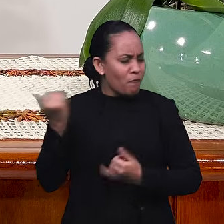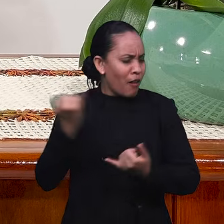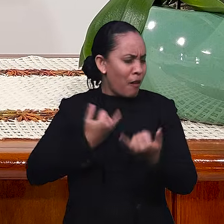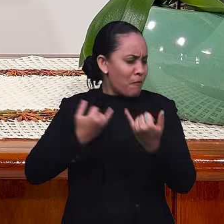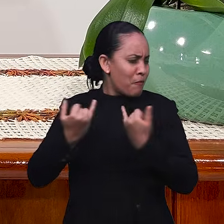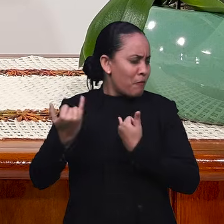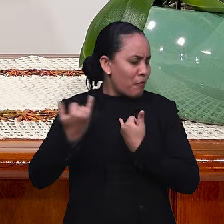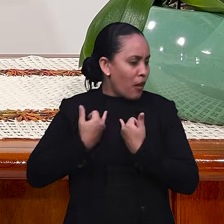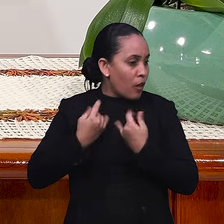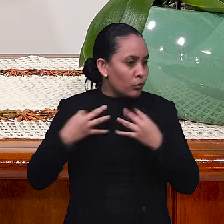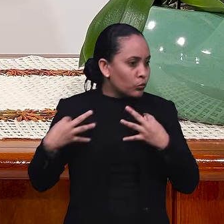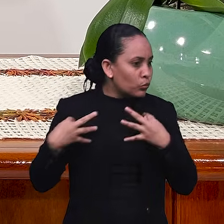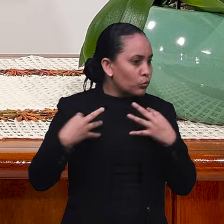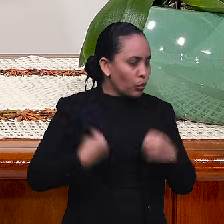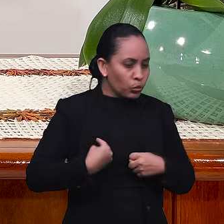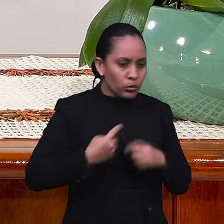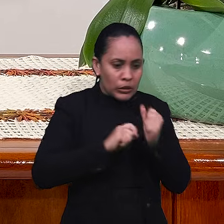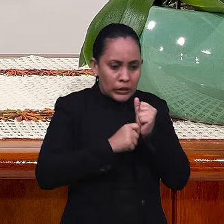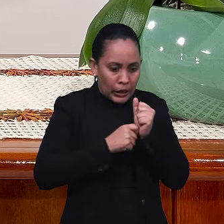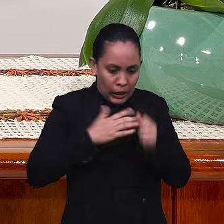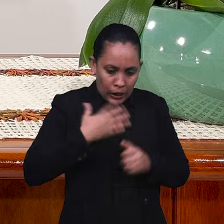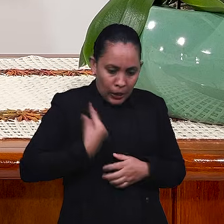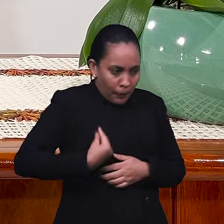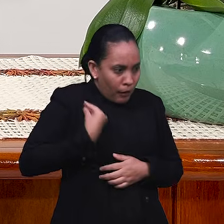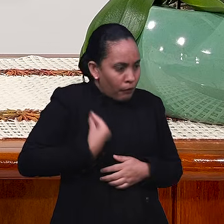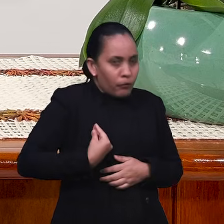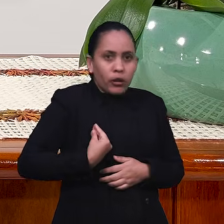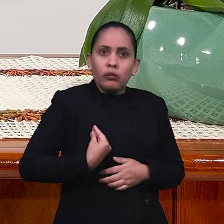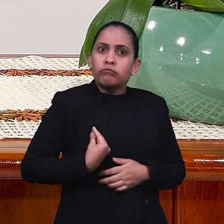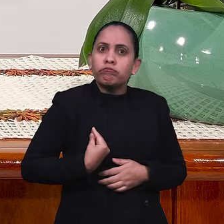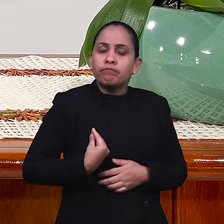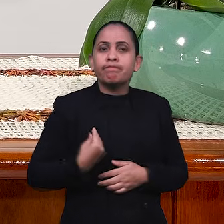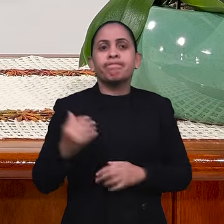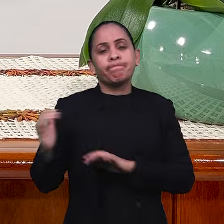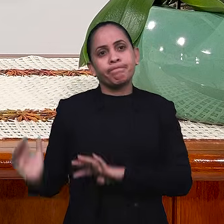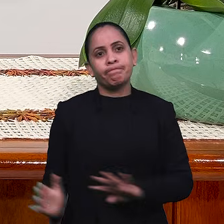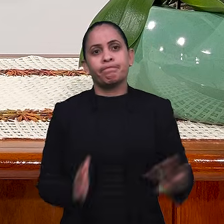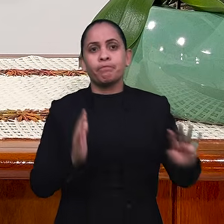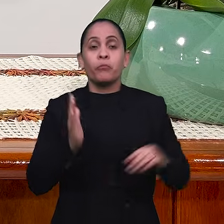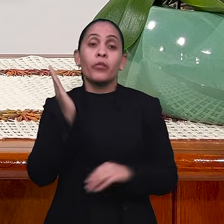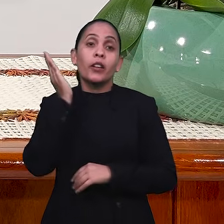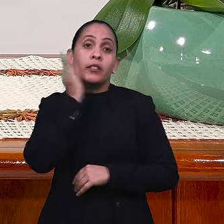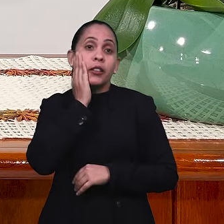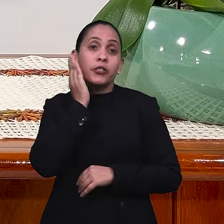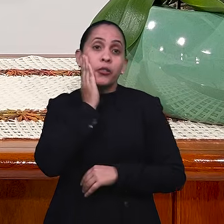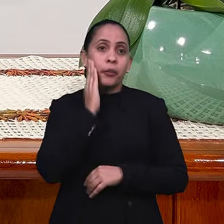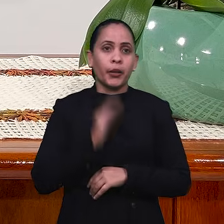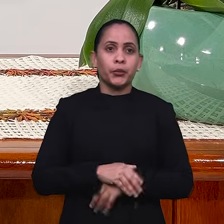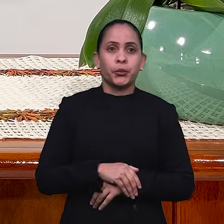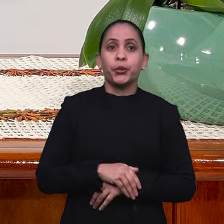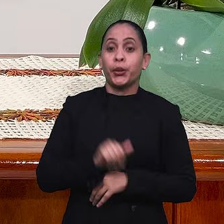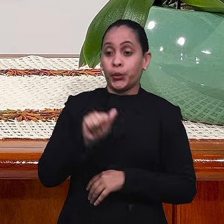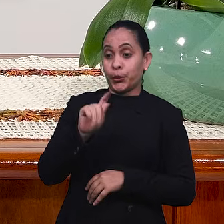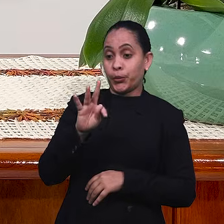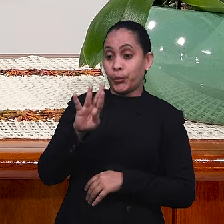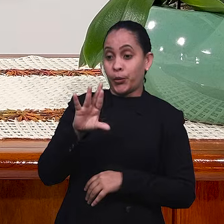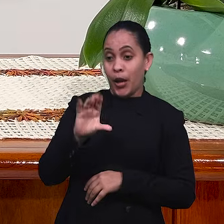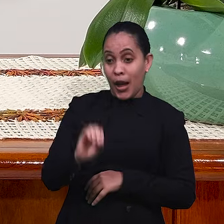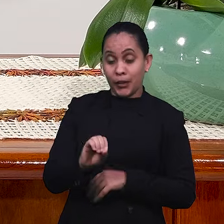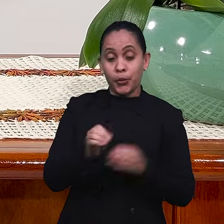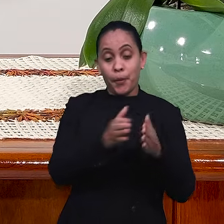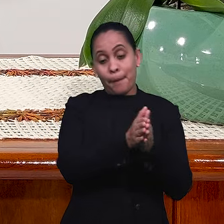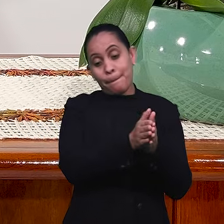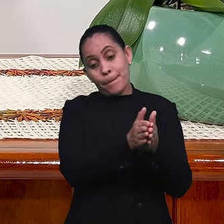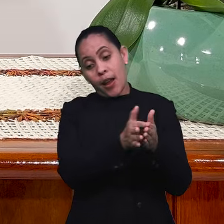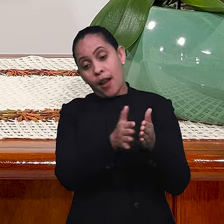tudo a respeito da vida dela. Então fica bem claro a questão do que é o ato. A salvação ela